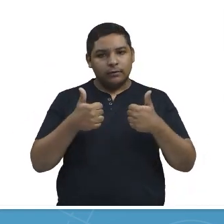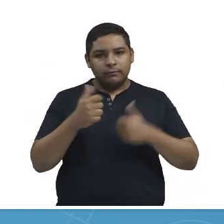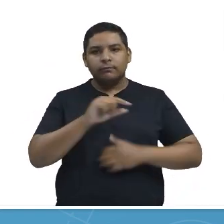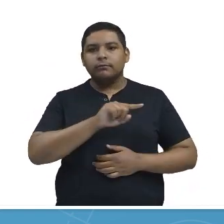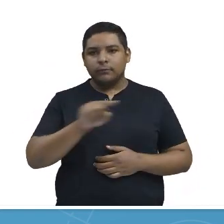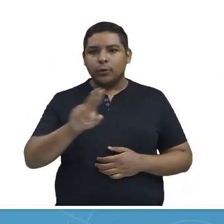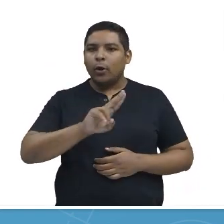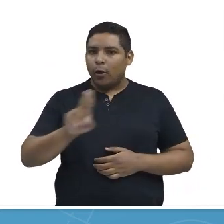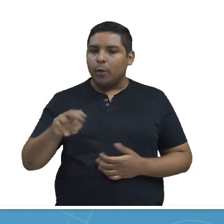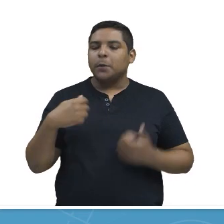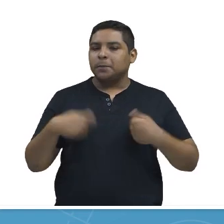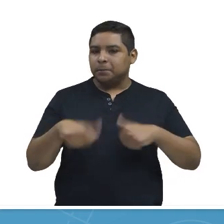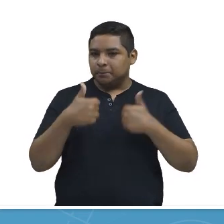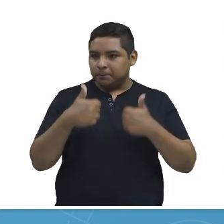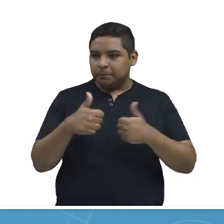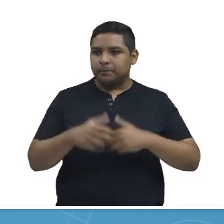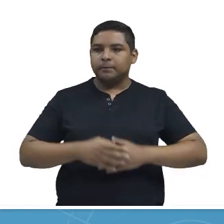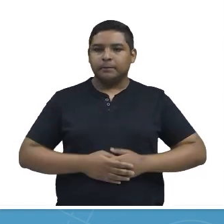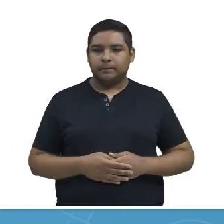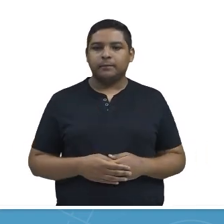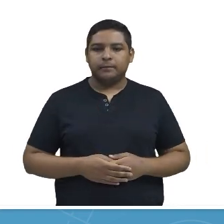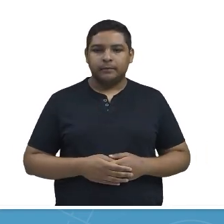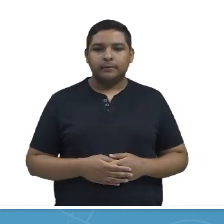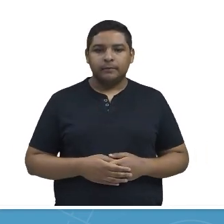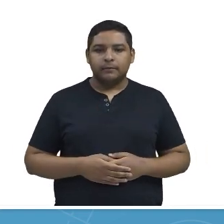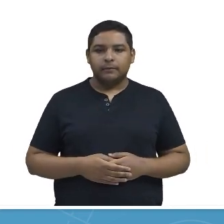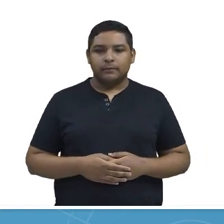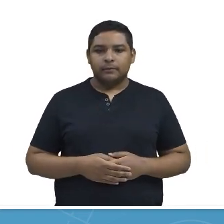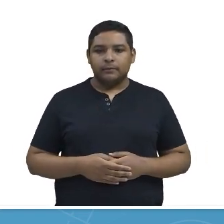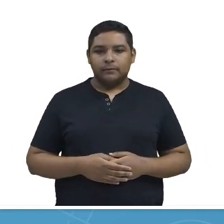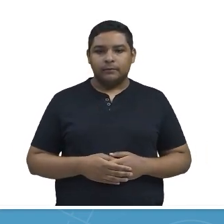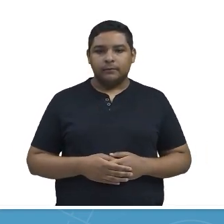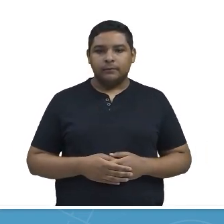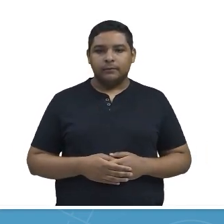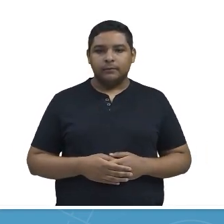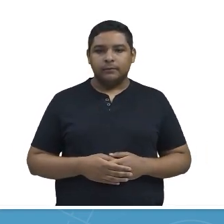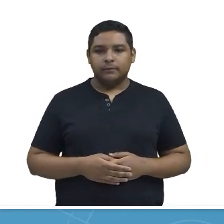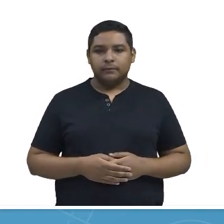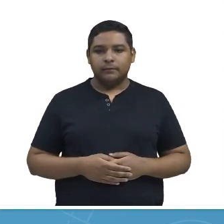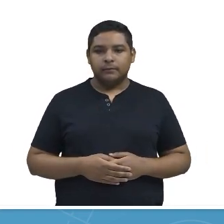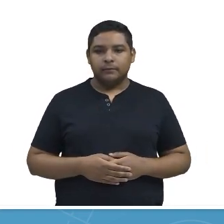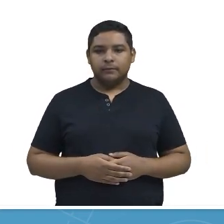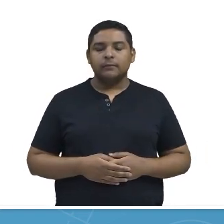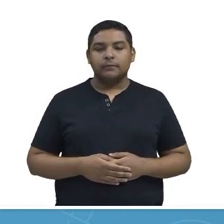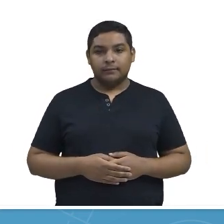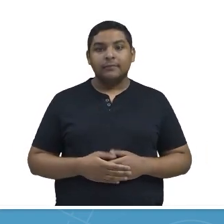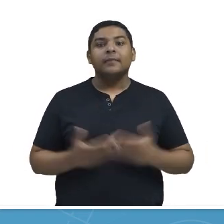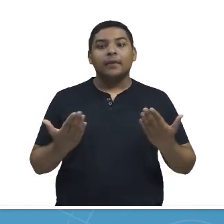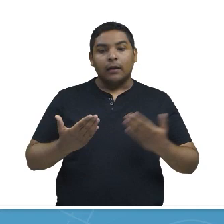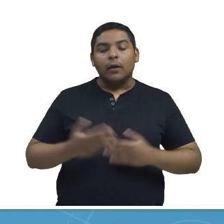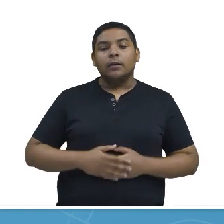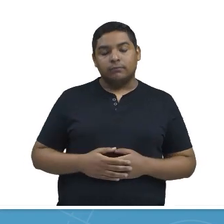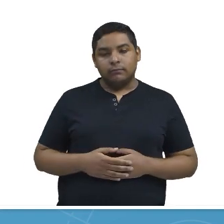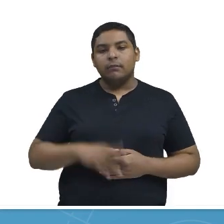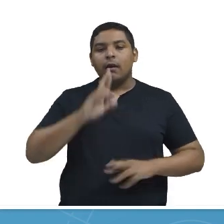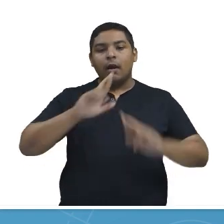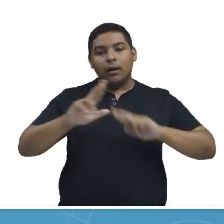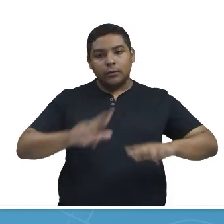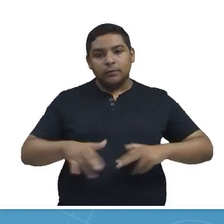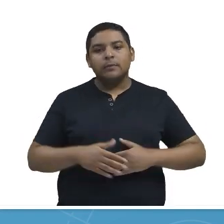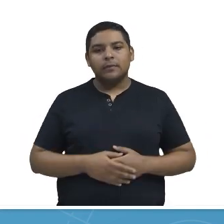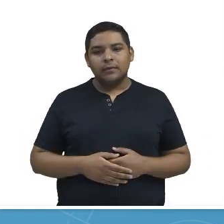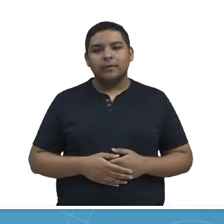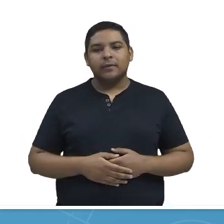Para mostrar aqui a participação de vocês. Vamos dar uma olhadinha aqui. Deixa eu ver se eu colocou aí do começo mesmo. Que o povo